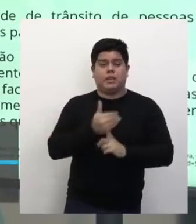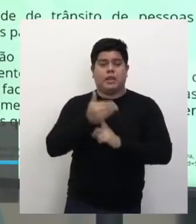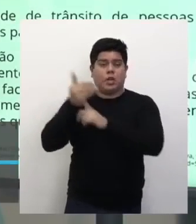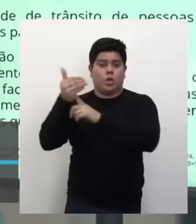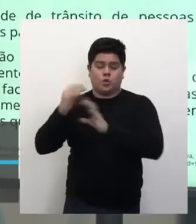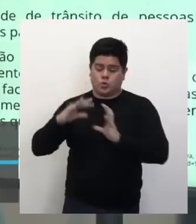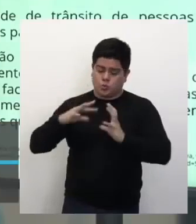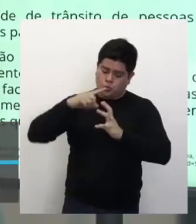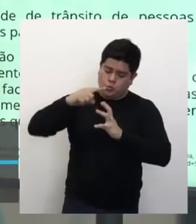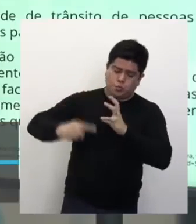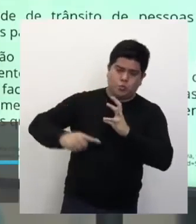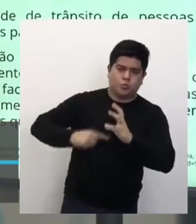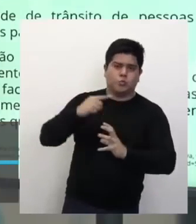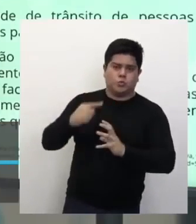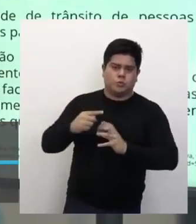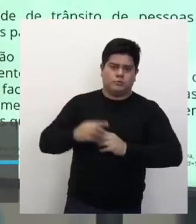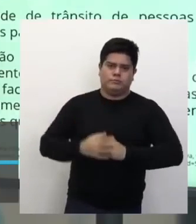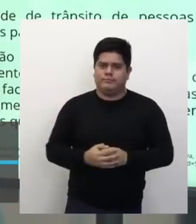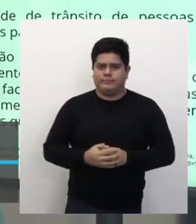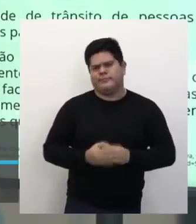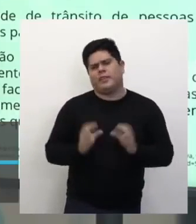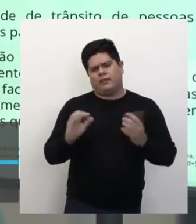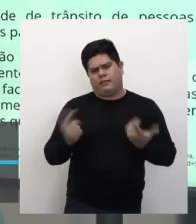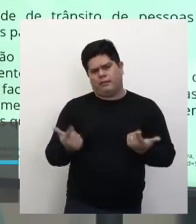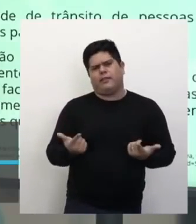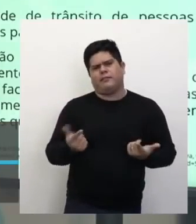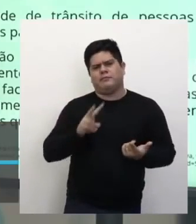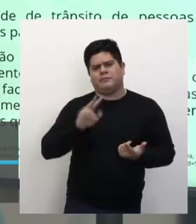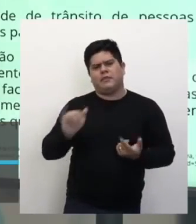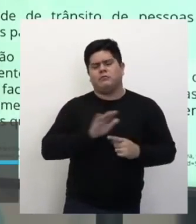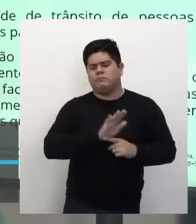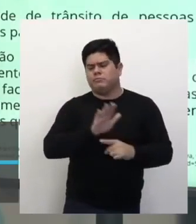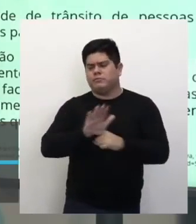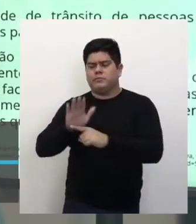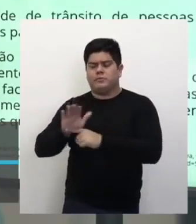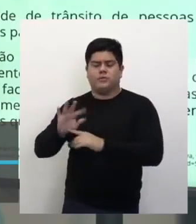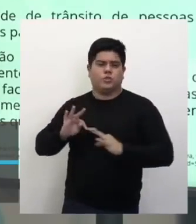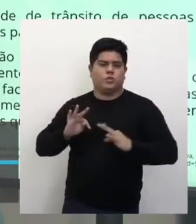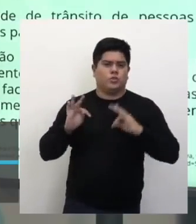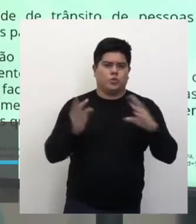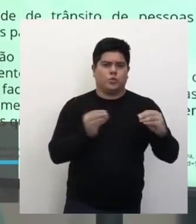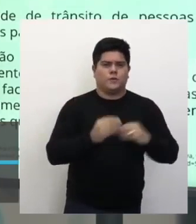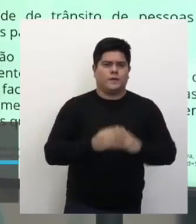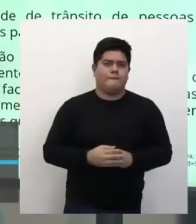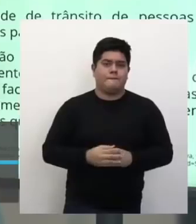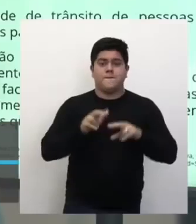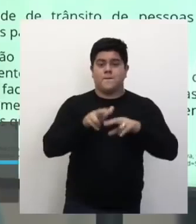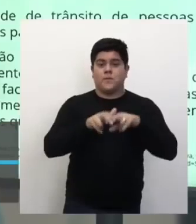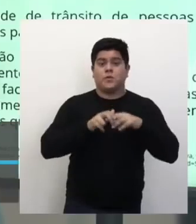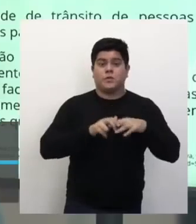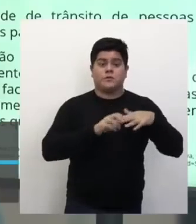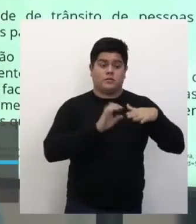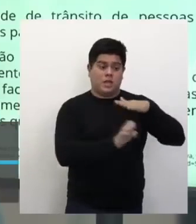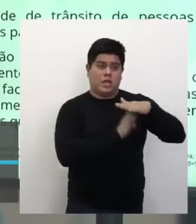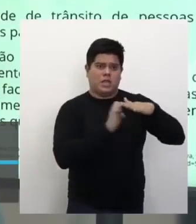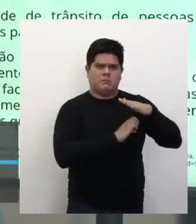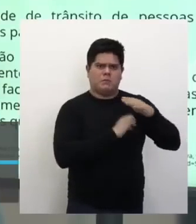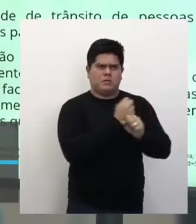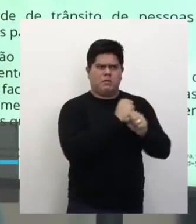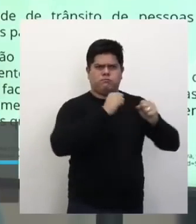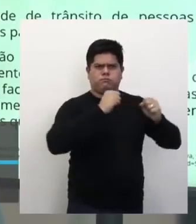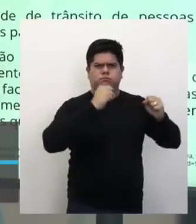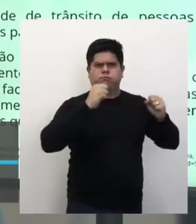no planeta, porque logicamente vai favorecer todos aí, né? Então essa questão aí das multinacionais, dessas empresas